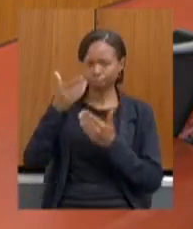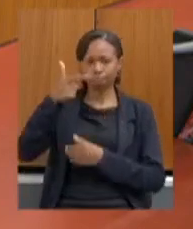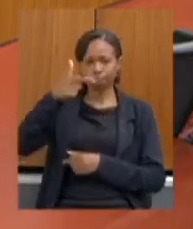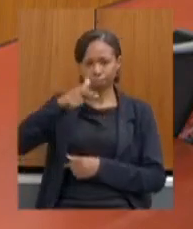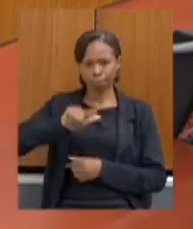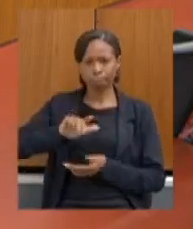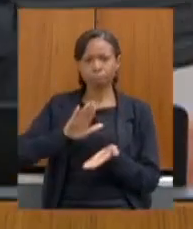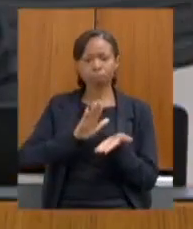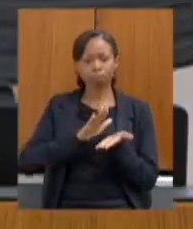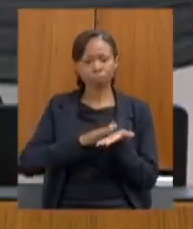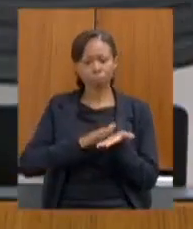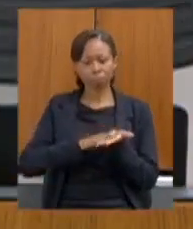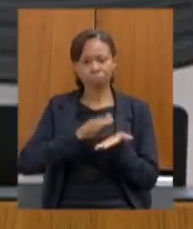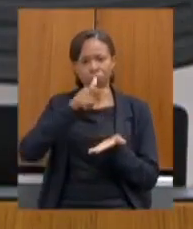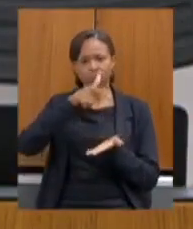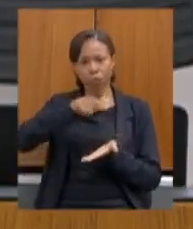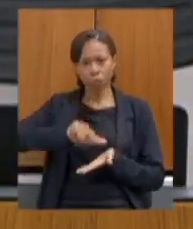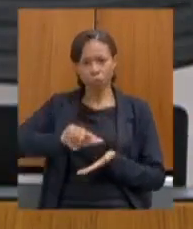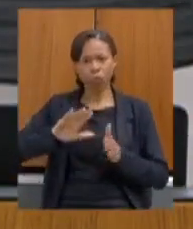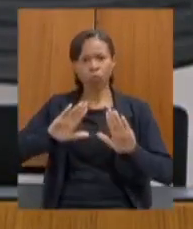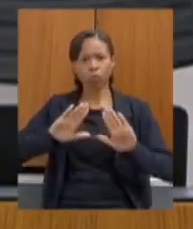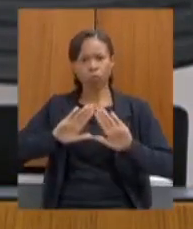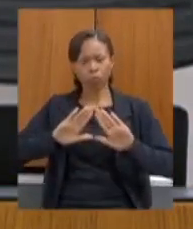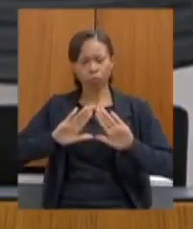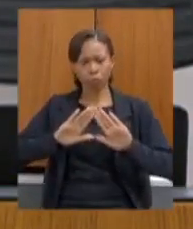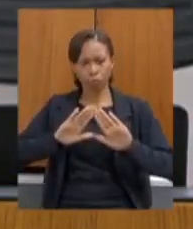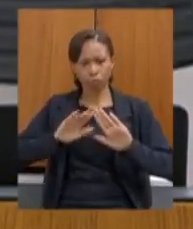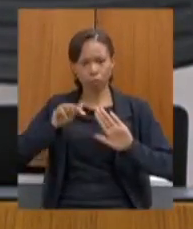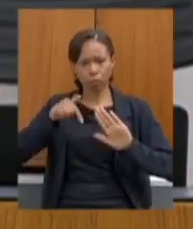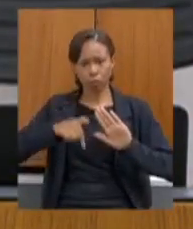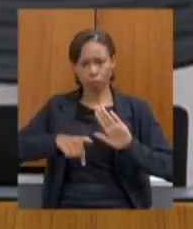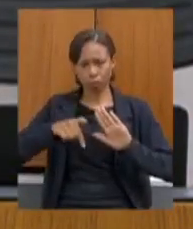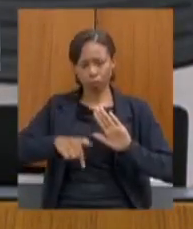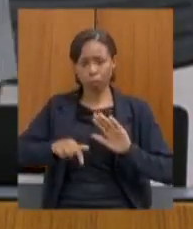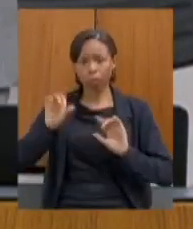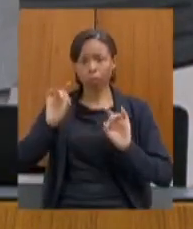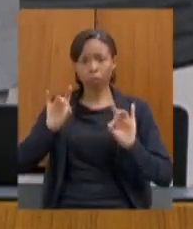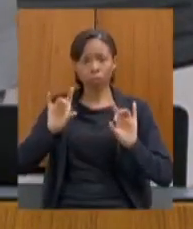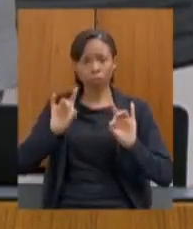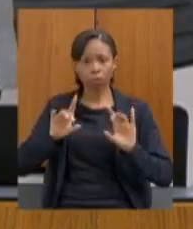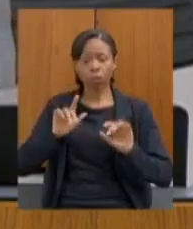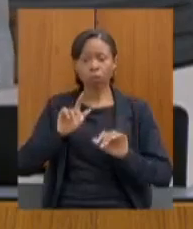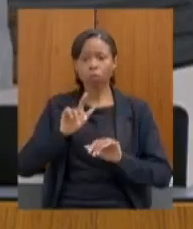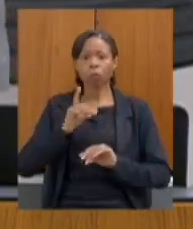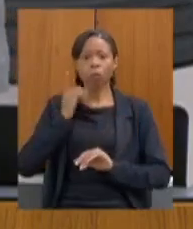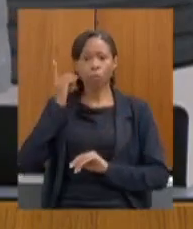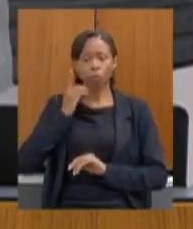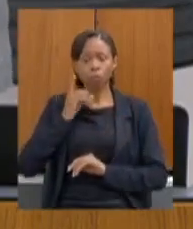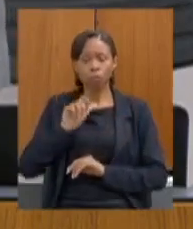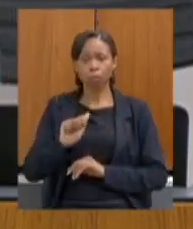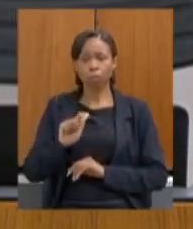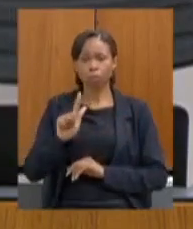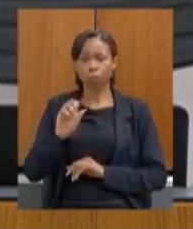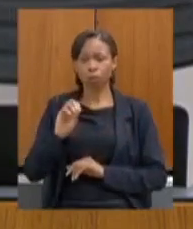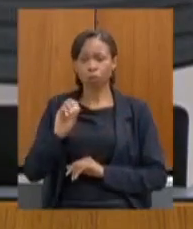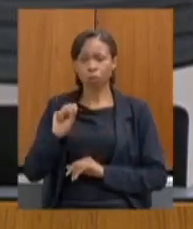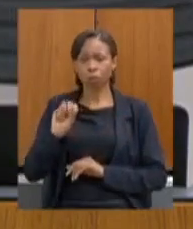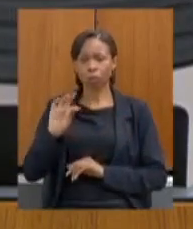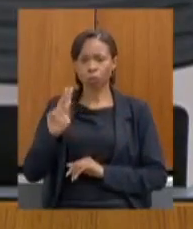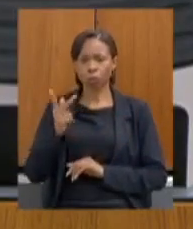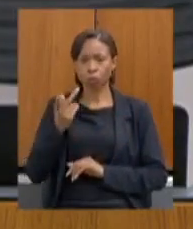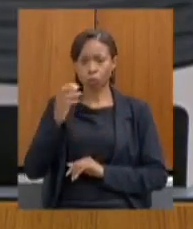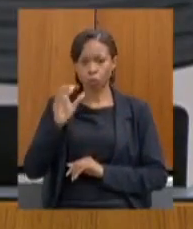uma vez, parabenizar a essa Casa, a especial deputada Agostinho Patros por essa iniciativa desse